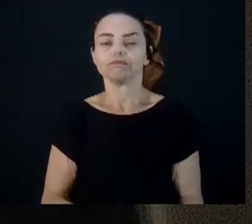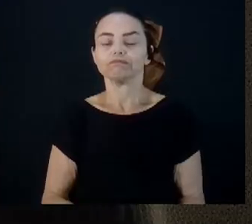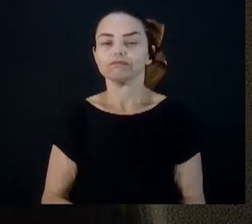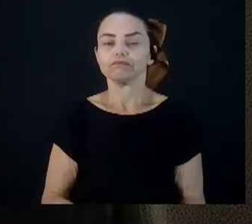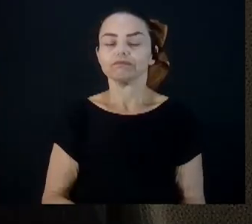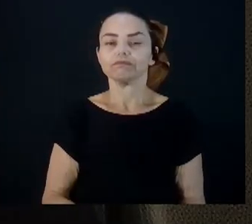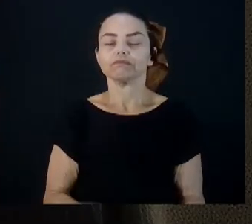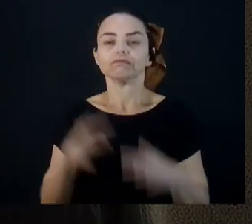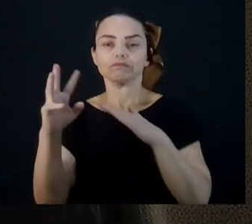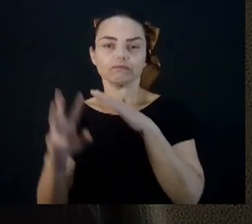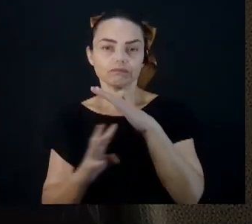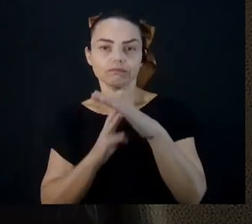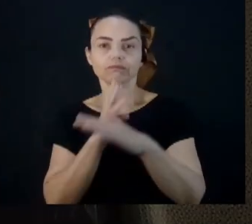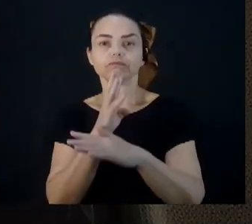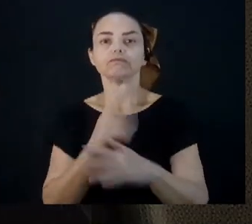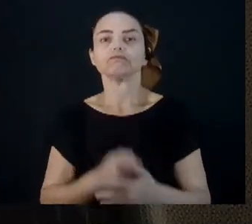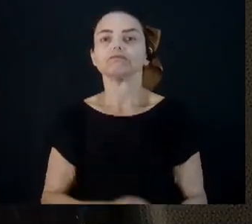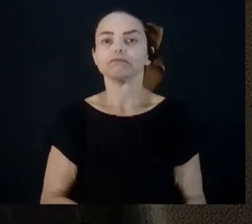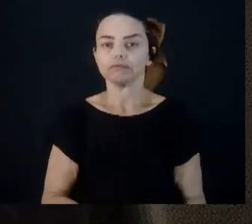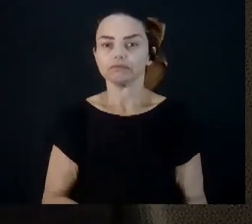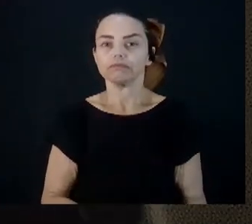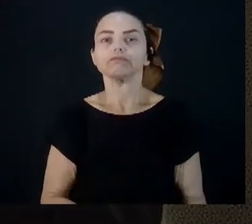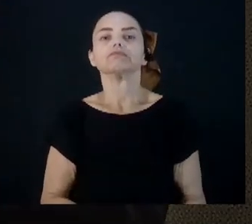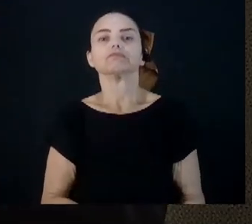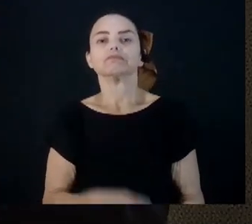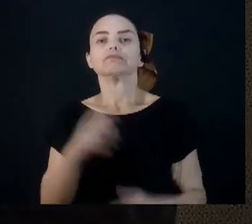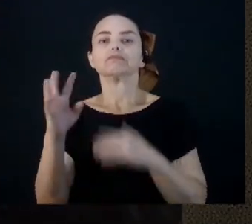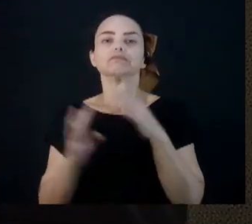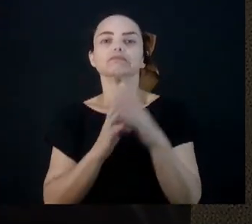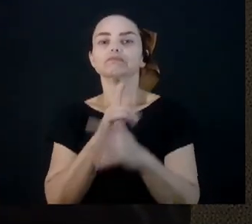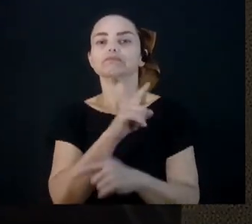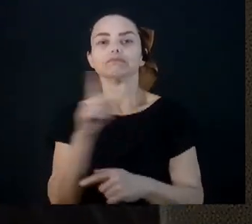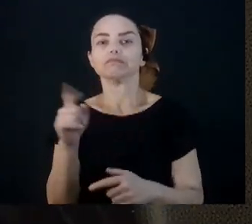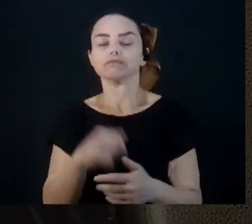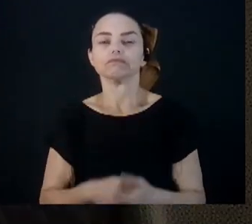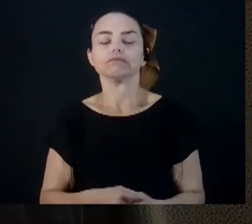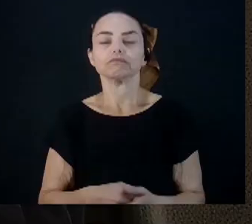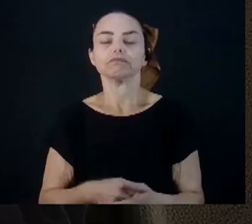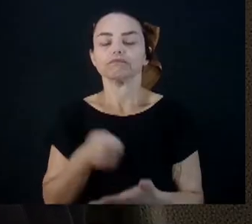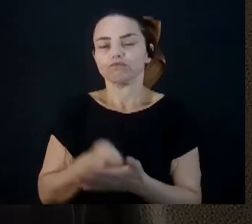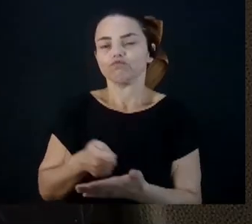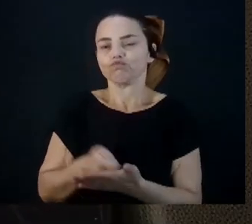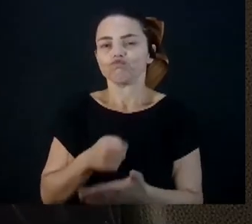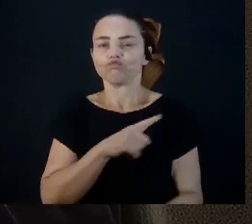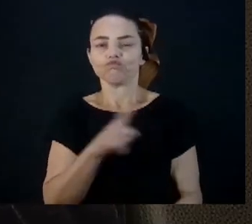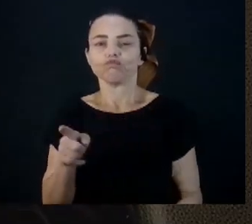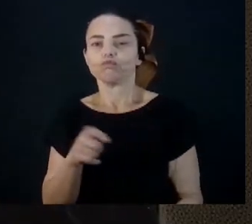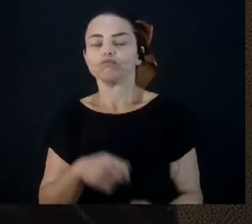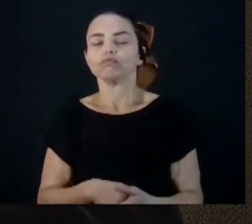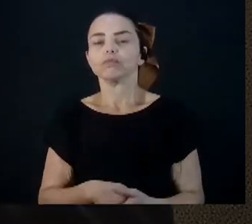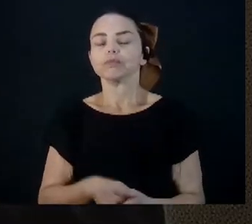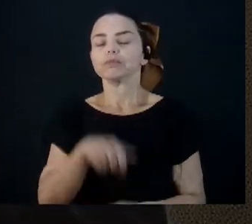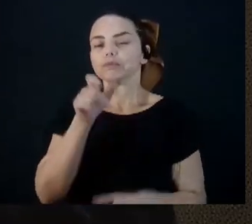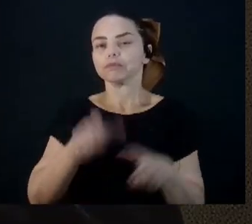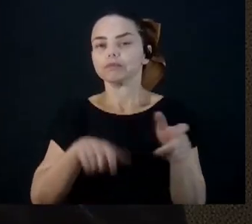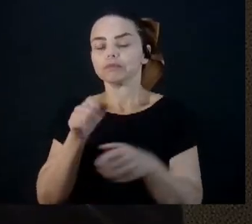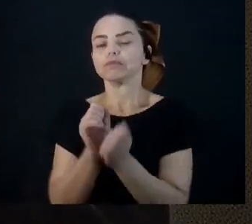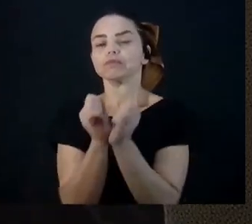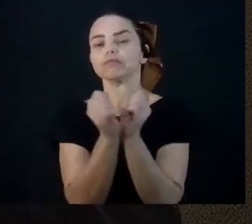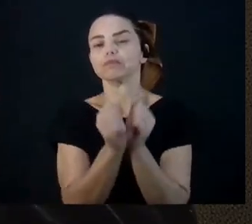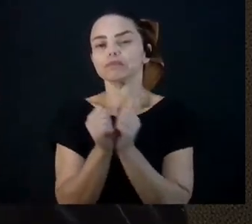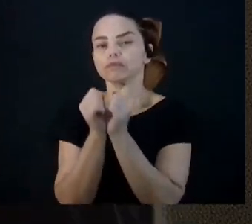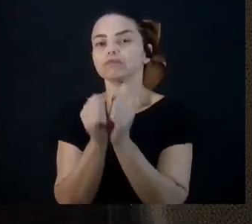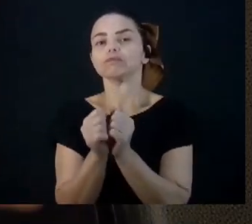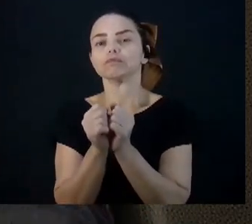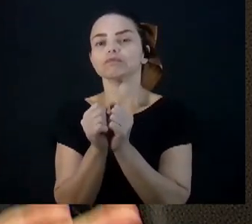imigração, e imigração não a imigração forçada, que aí nós estamos falando das pessoas escravizadas, trazidas à força